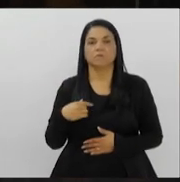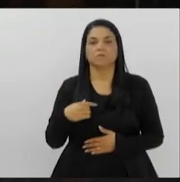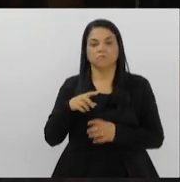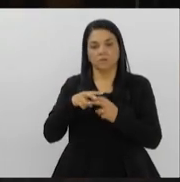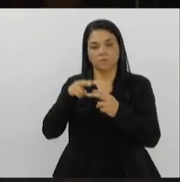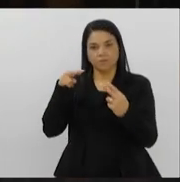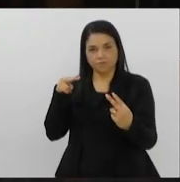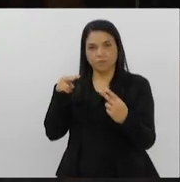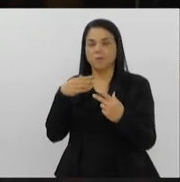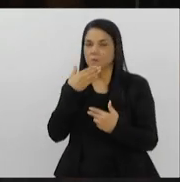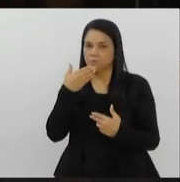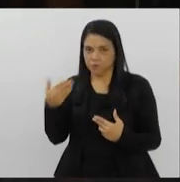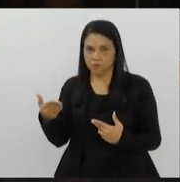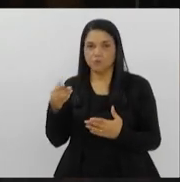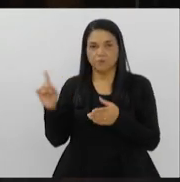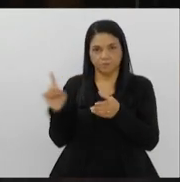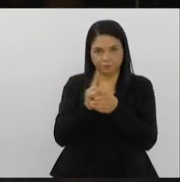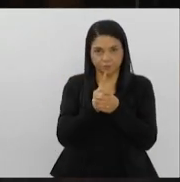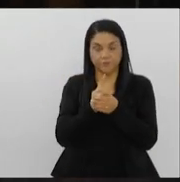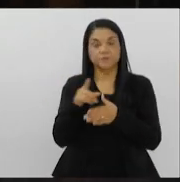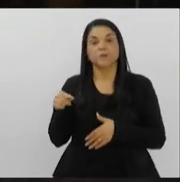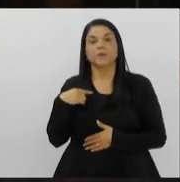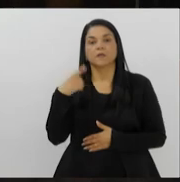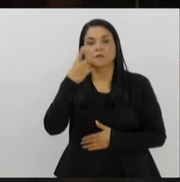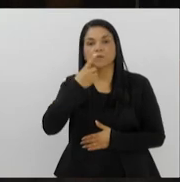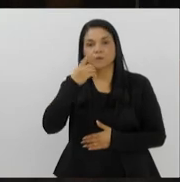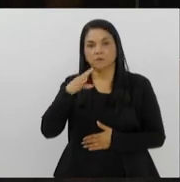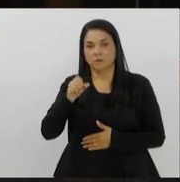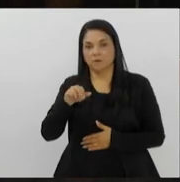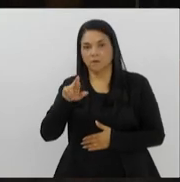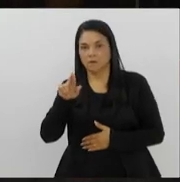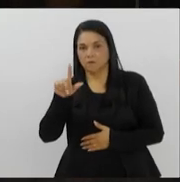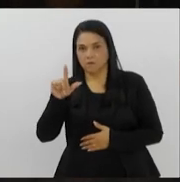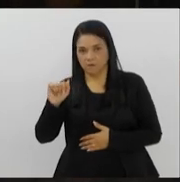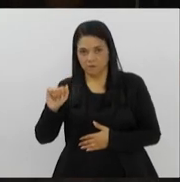A deputada Carla Machado também.